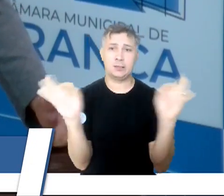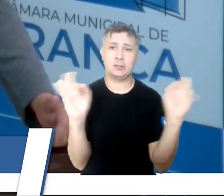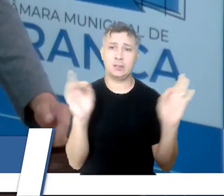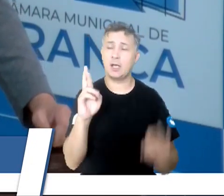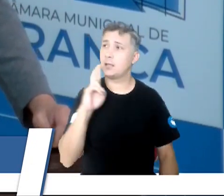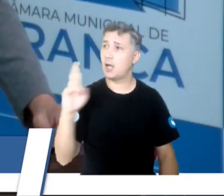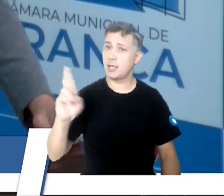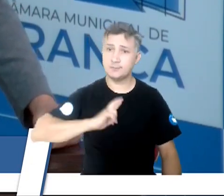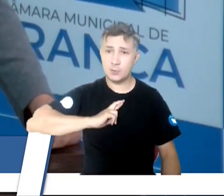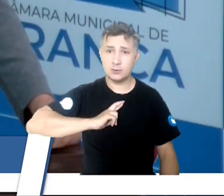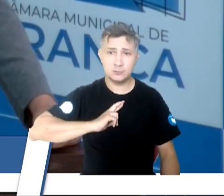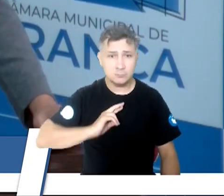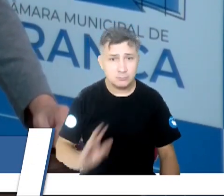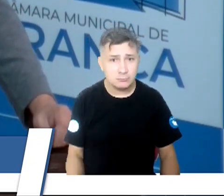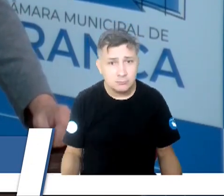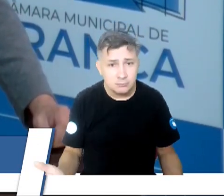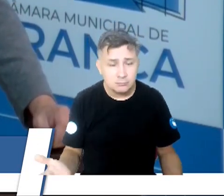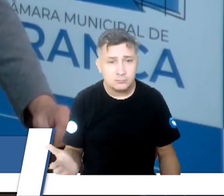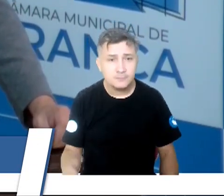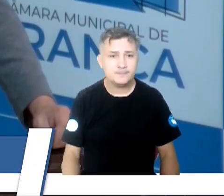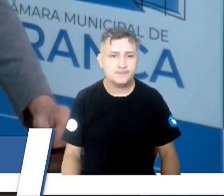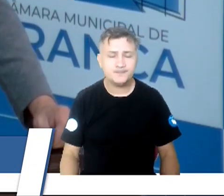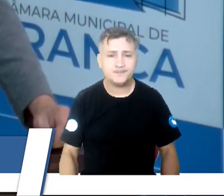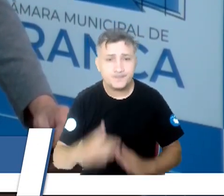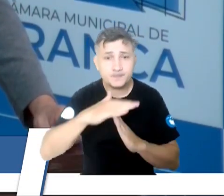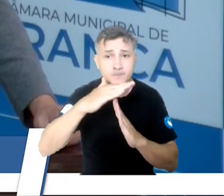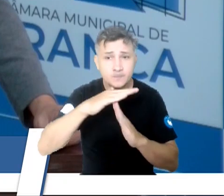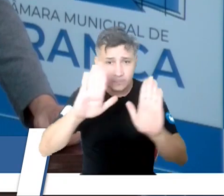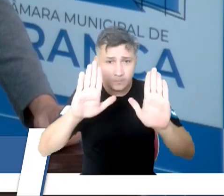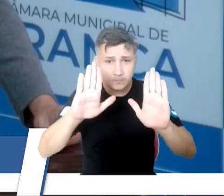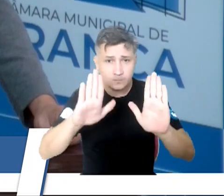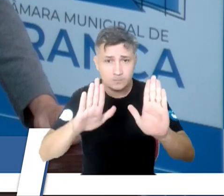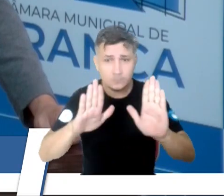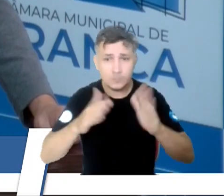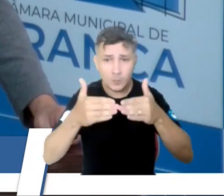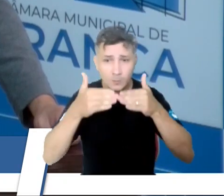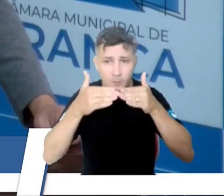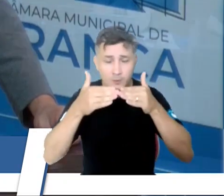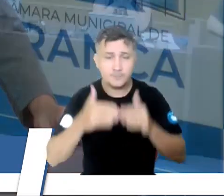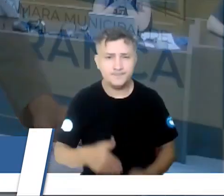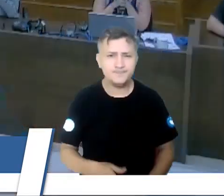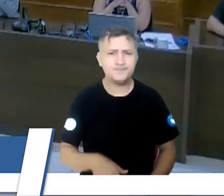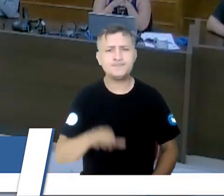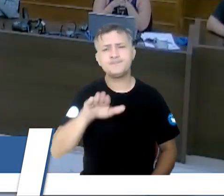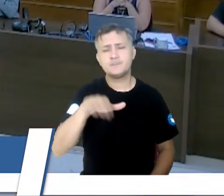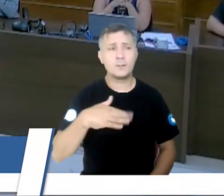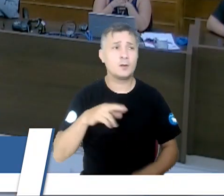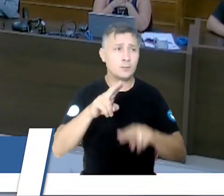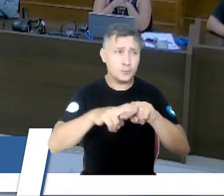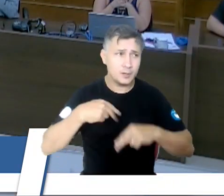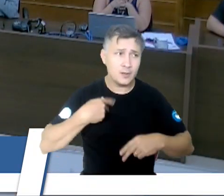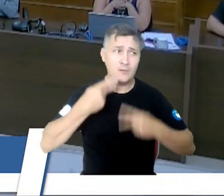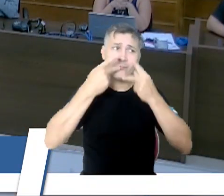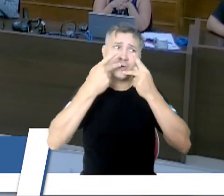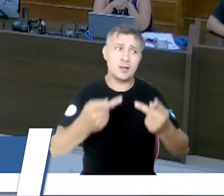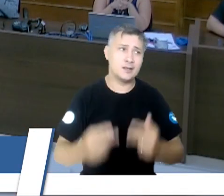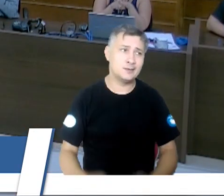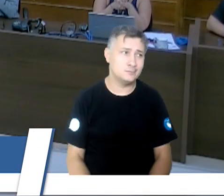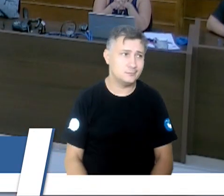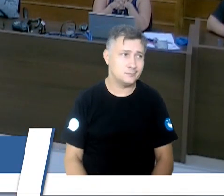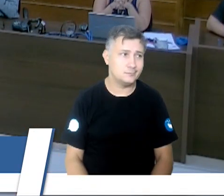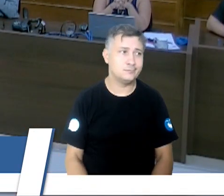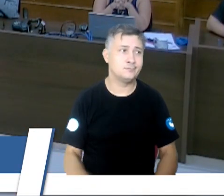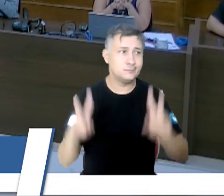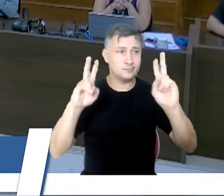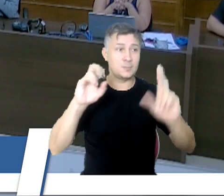Uma parte, Vossa Excelência. Pois não? Ô Tide, por isso que eu falei na questão da Defesa Civil,